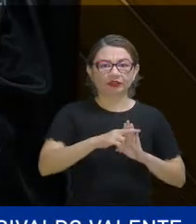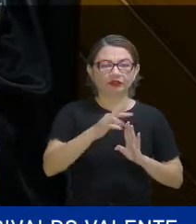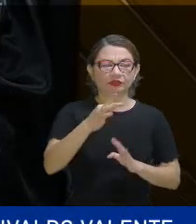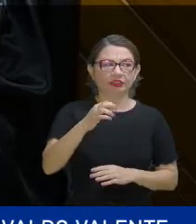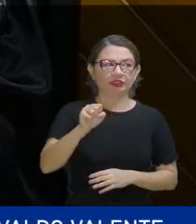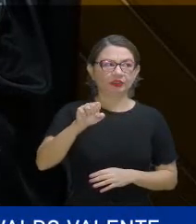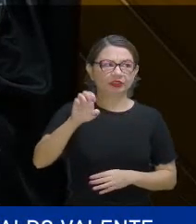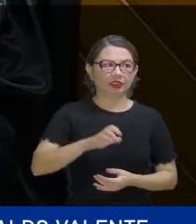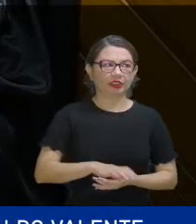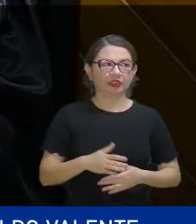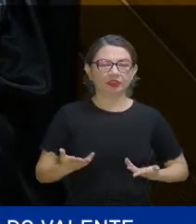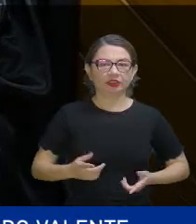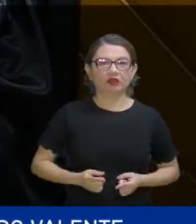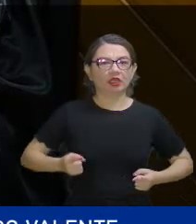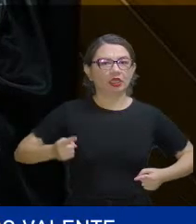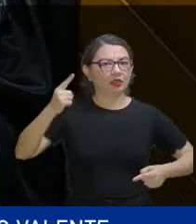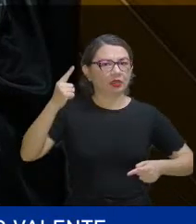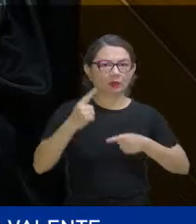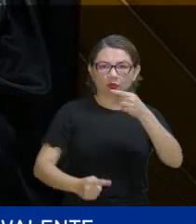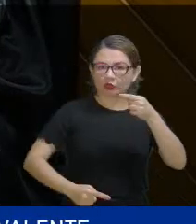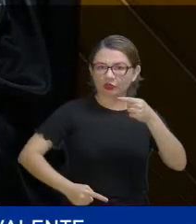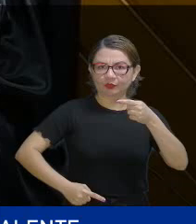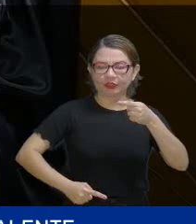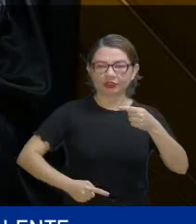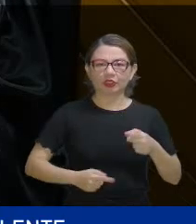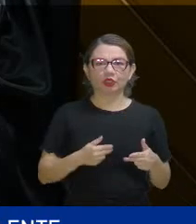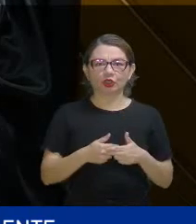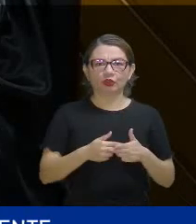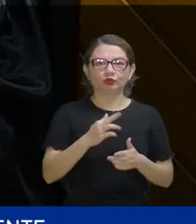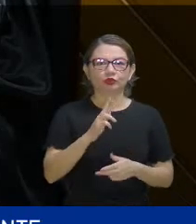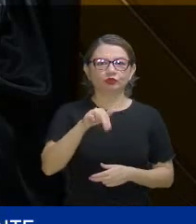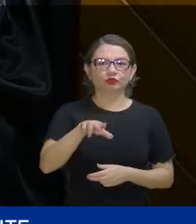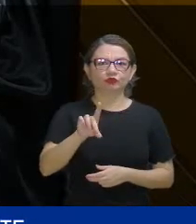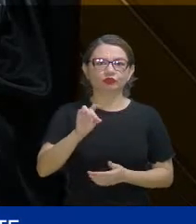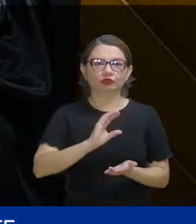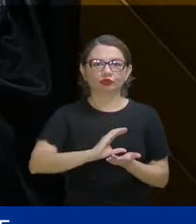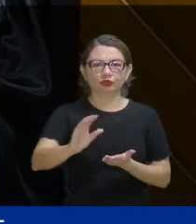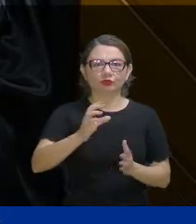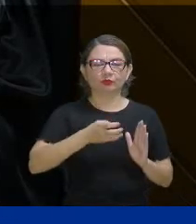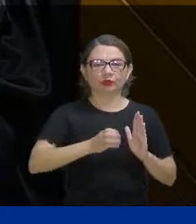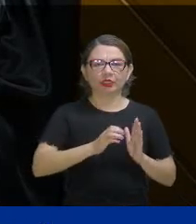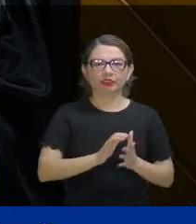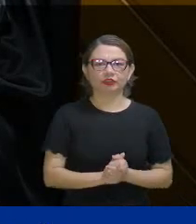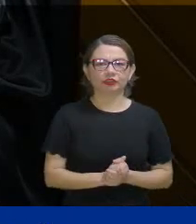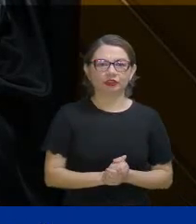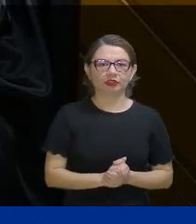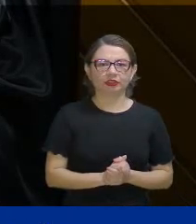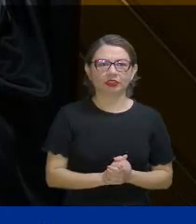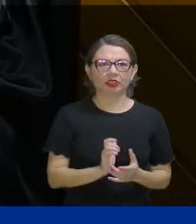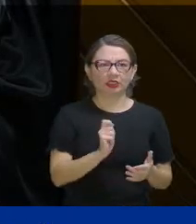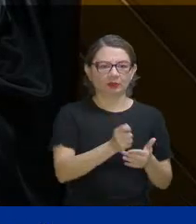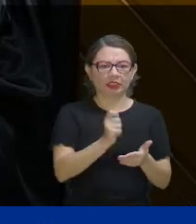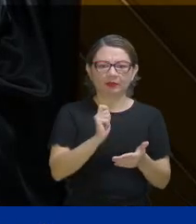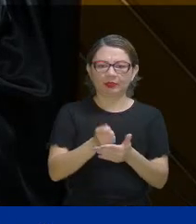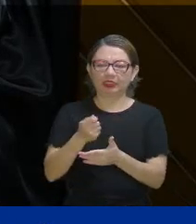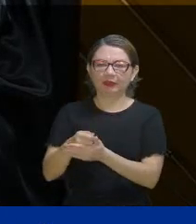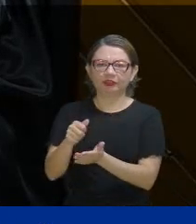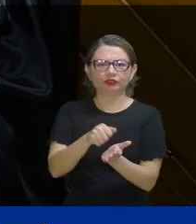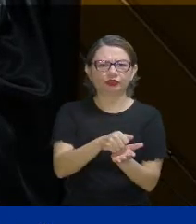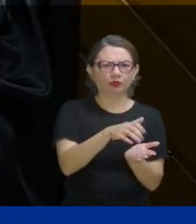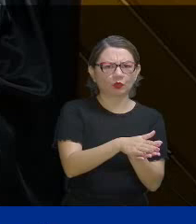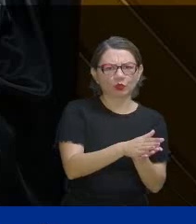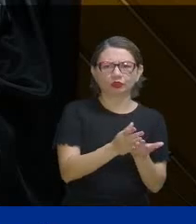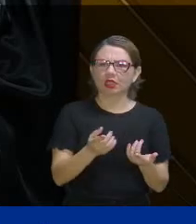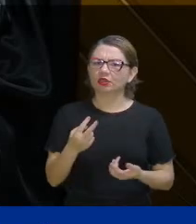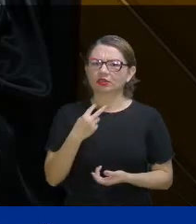O dispositivo em questão veda a utilização do fundo partidário no custeio de multas relativas a atos infracionais, ilícitos